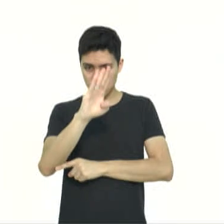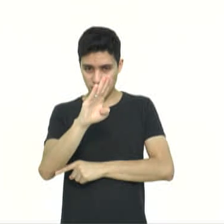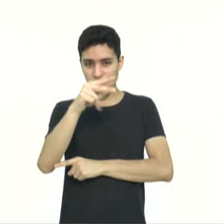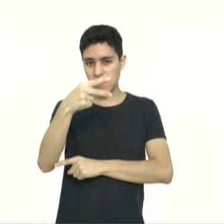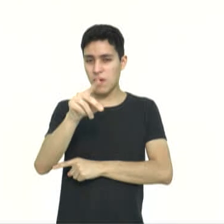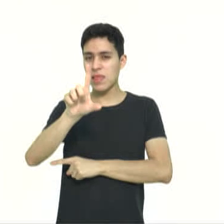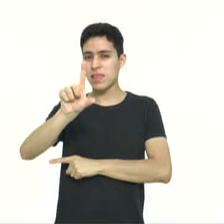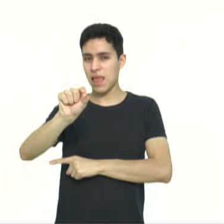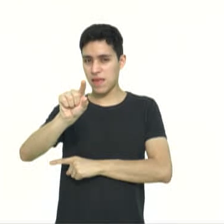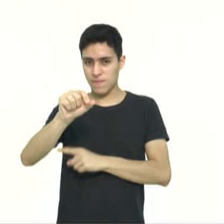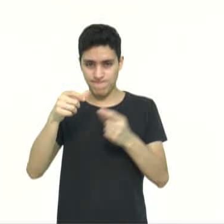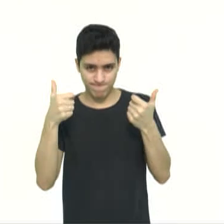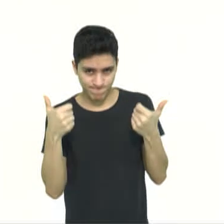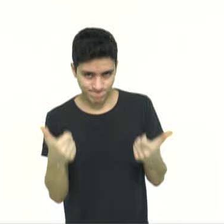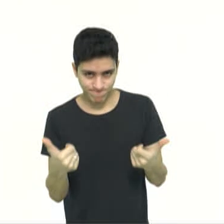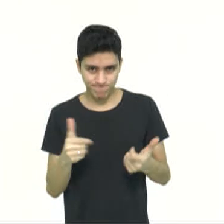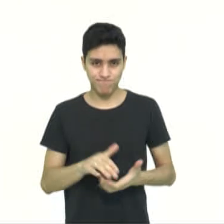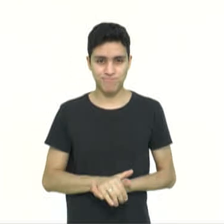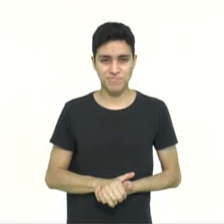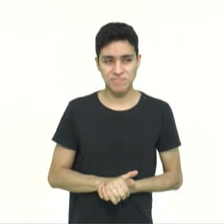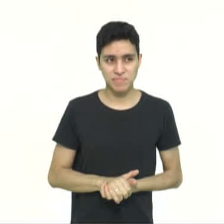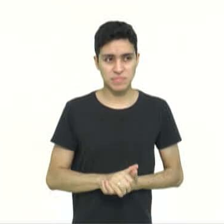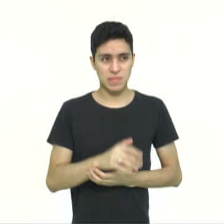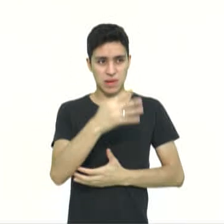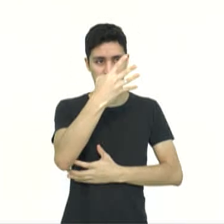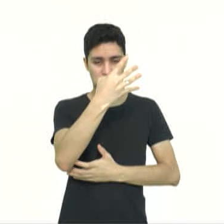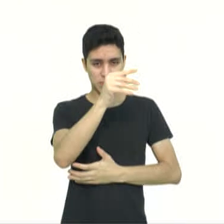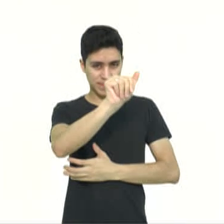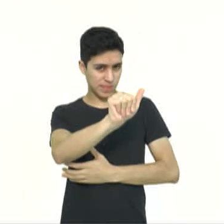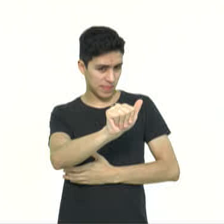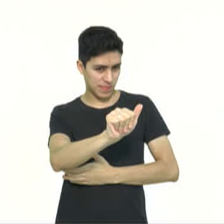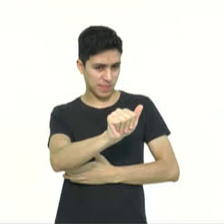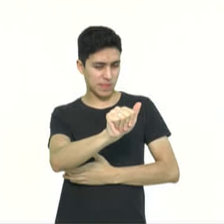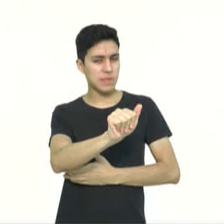igual a 10. 4a,